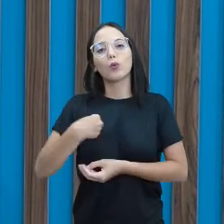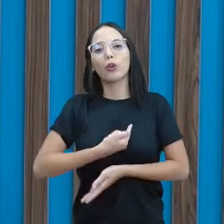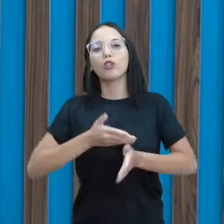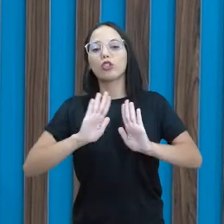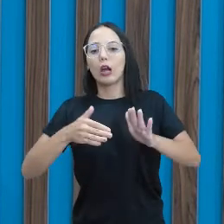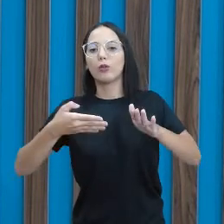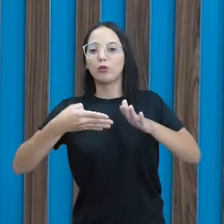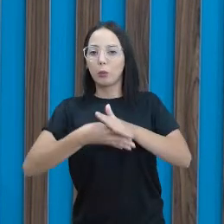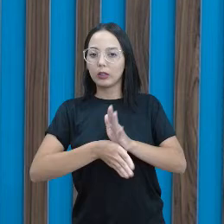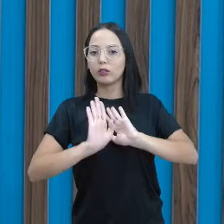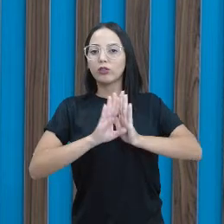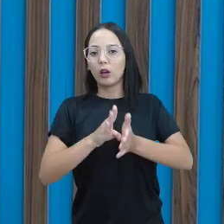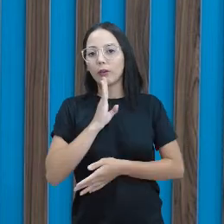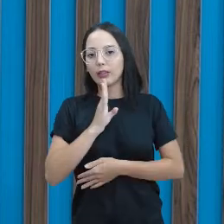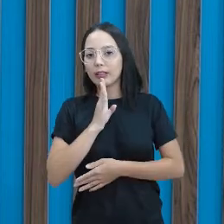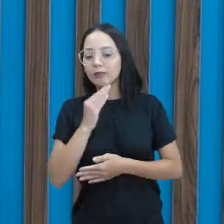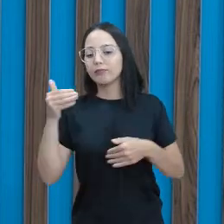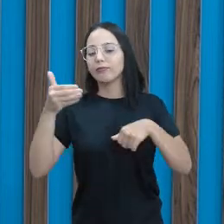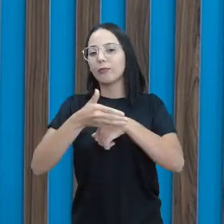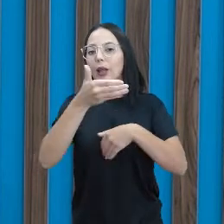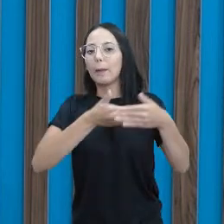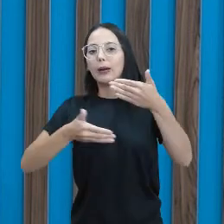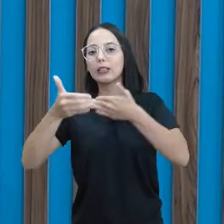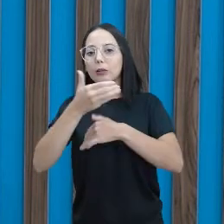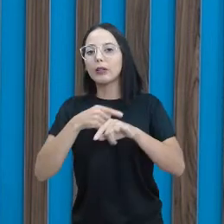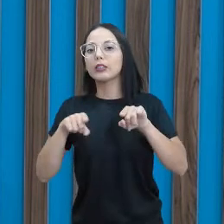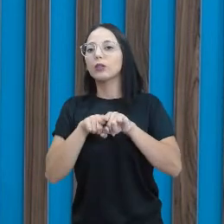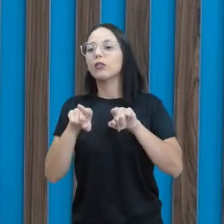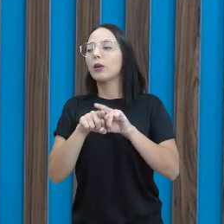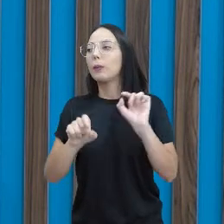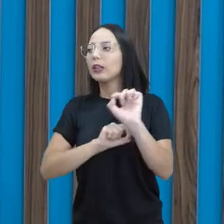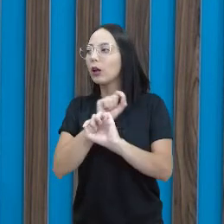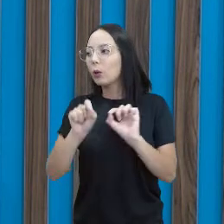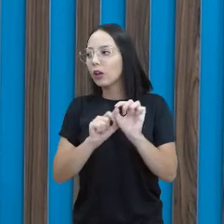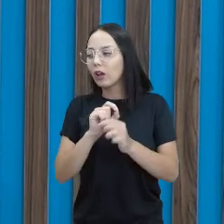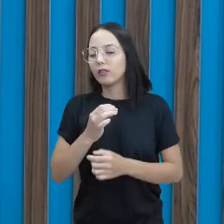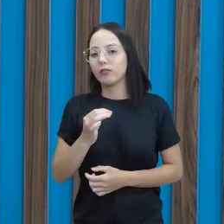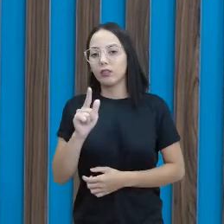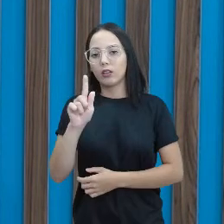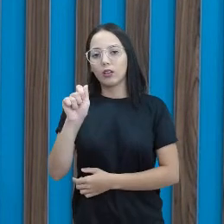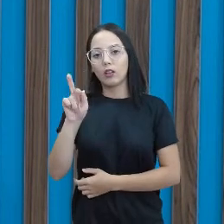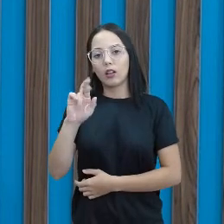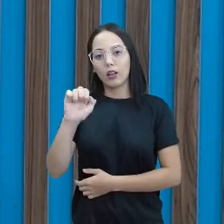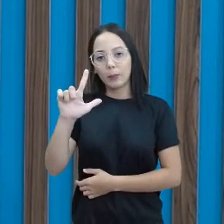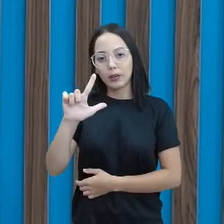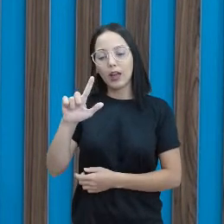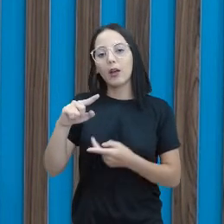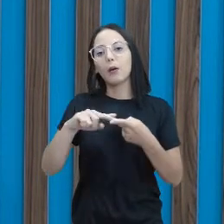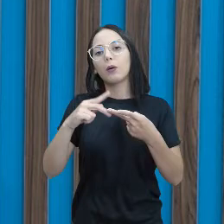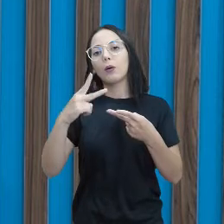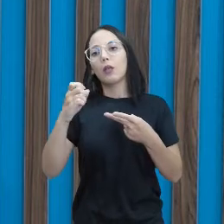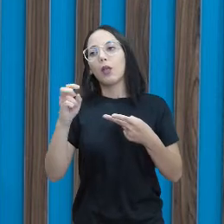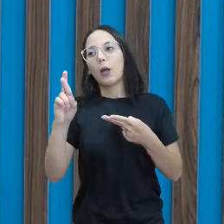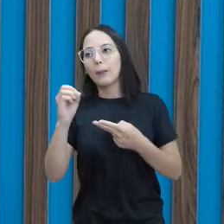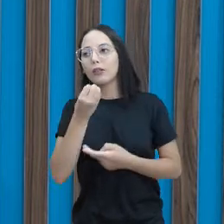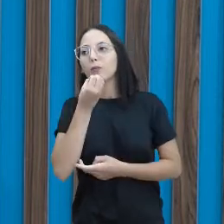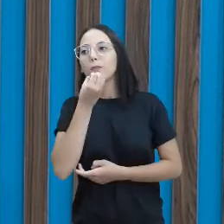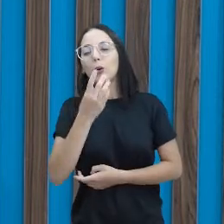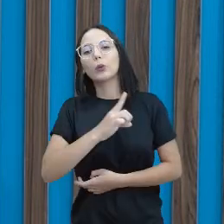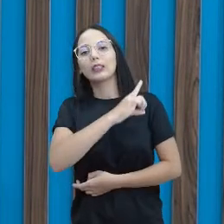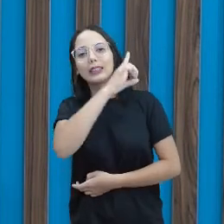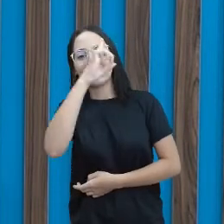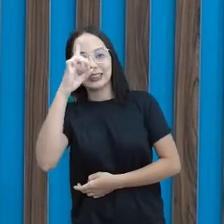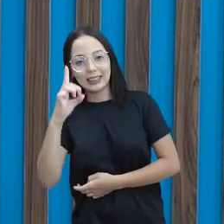gente conhece, tá? A participação aqui, até o presente momento, foi do Gabriel e do Pedro, deram um bom dia ao senhor, professor